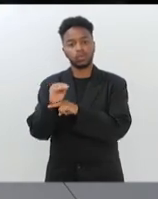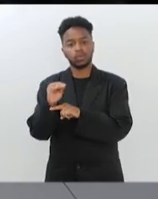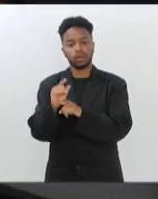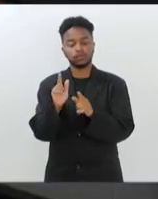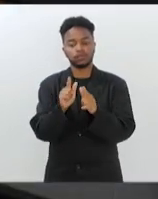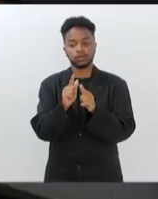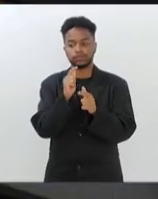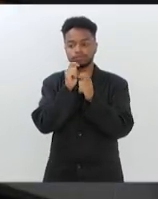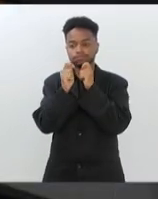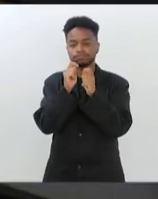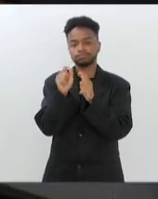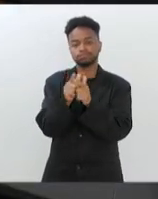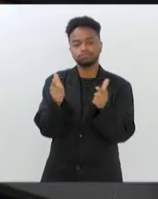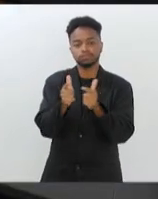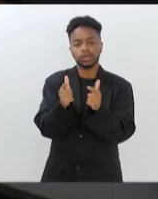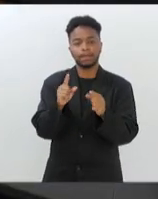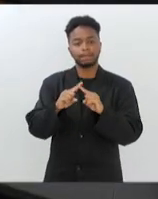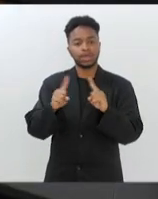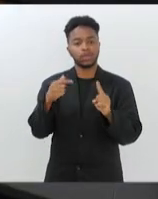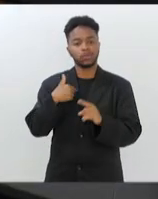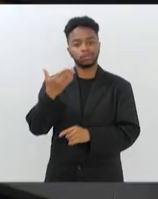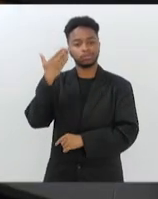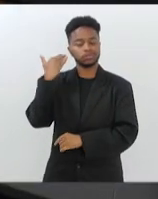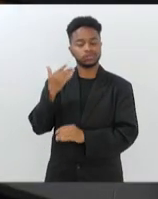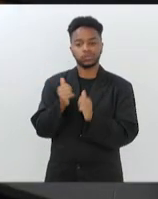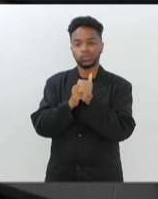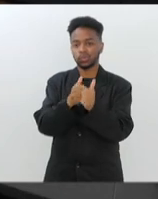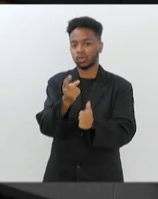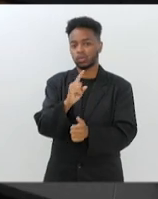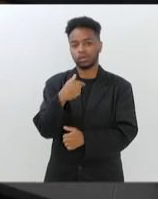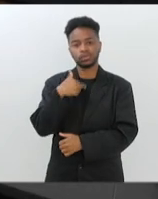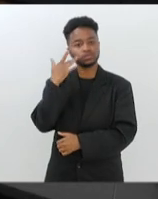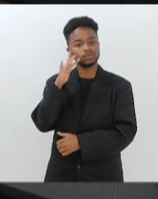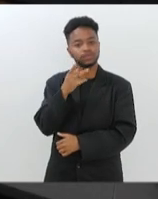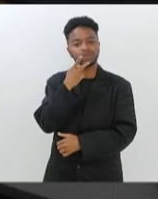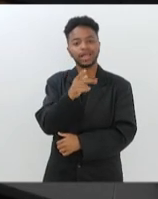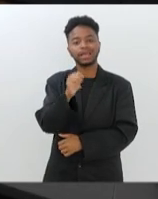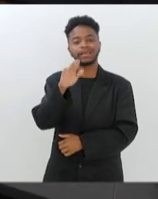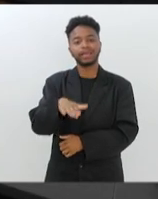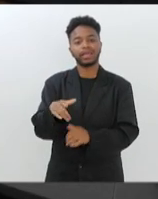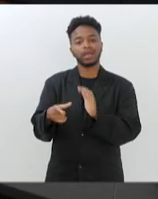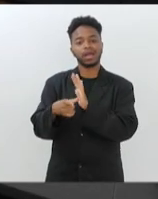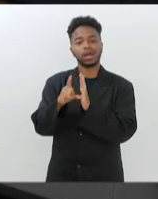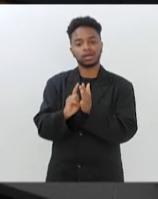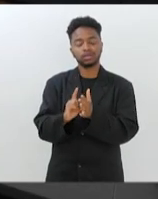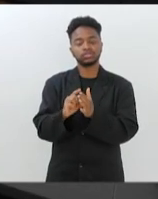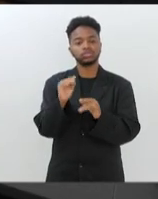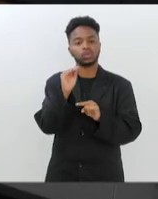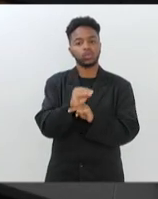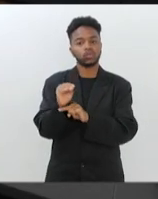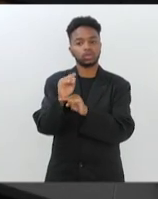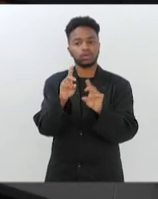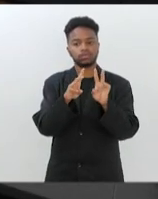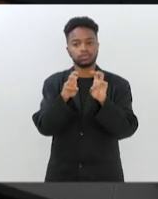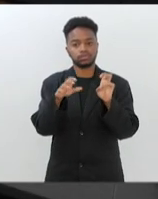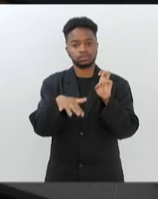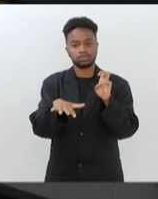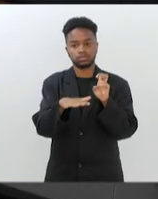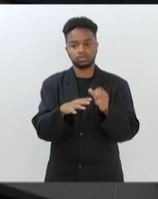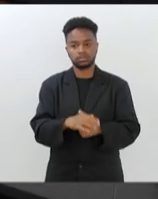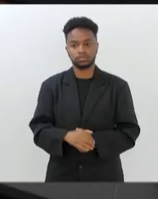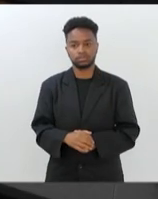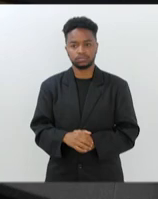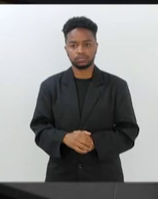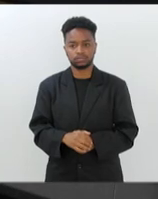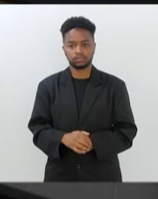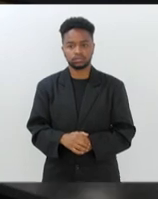publicidade eu não acompanhava e não saberia dizer quem até então cuidava especificamente desse setor então senhor